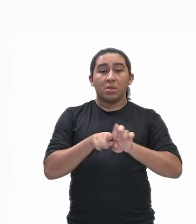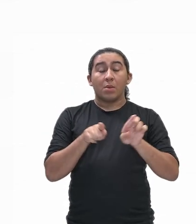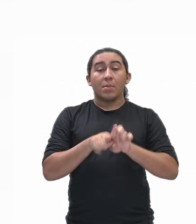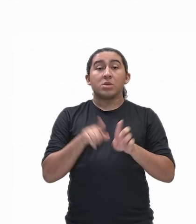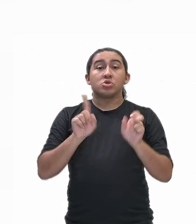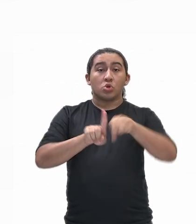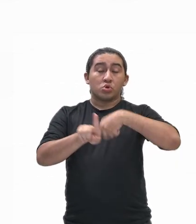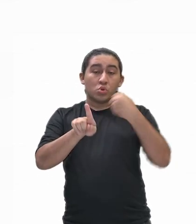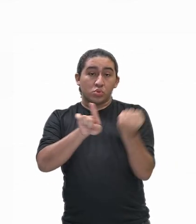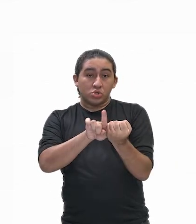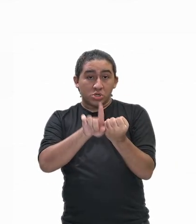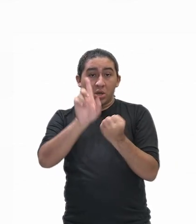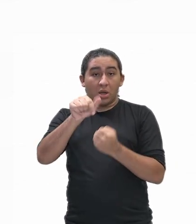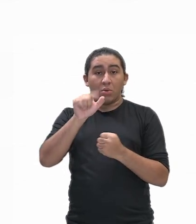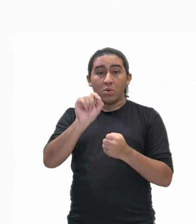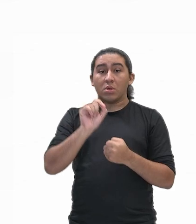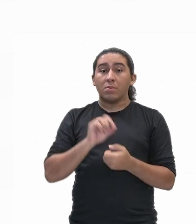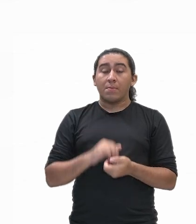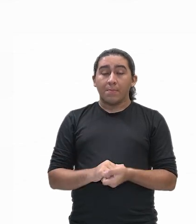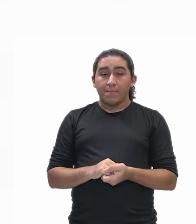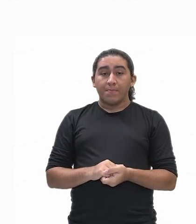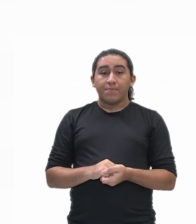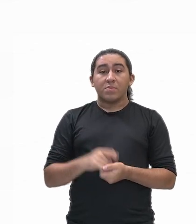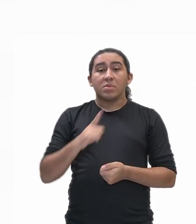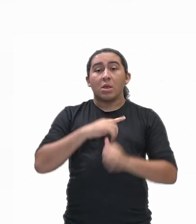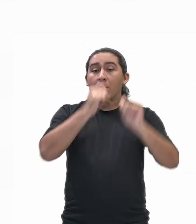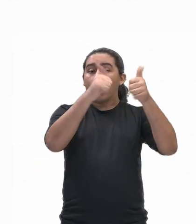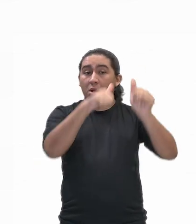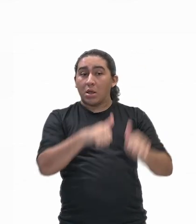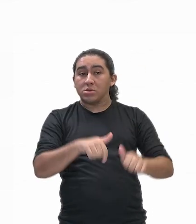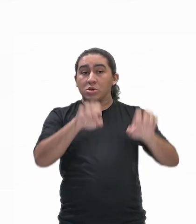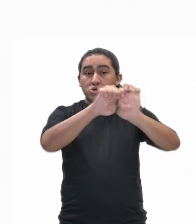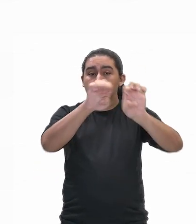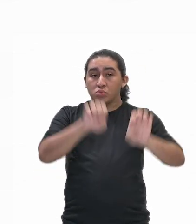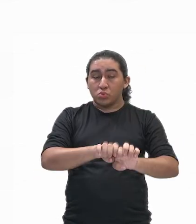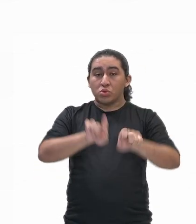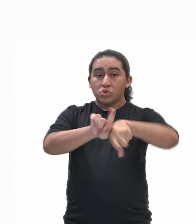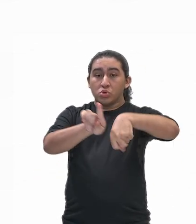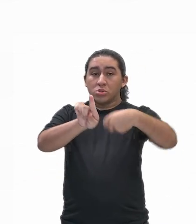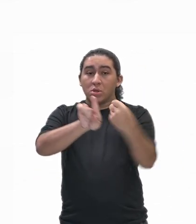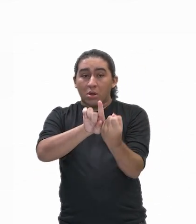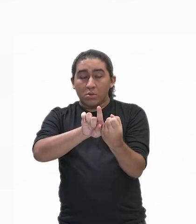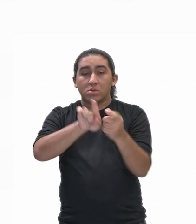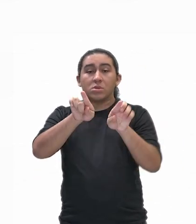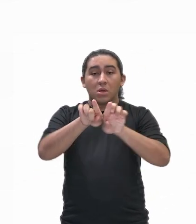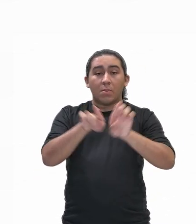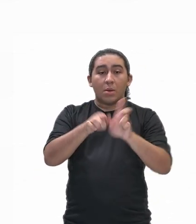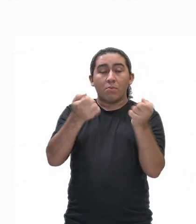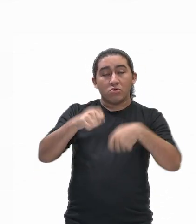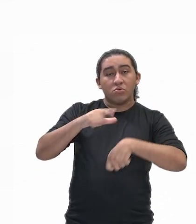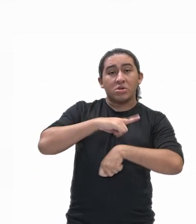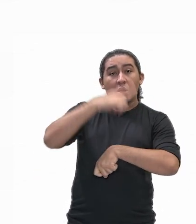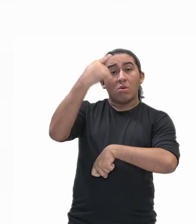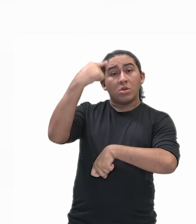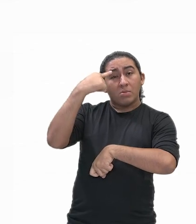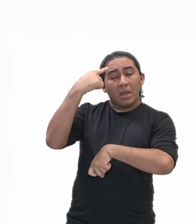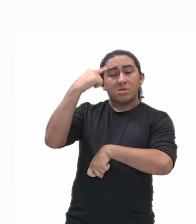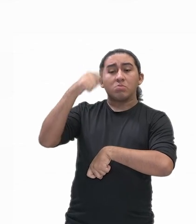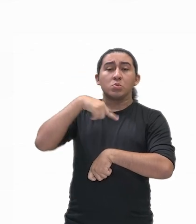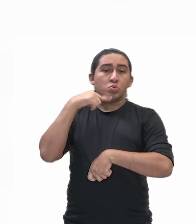sociologia, ela vai então aí fazer a análise das relações e estruturas sociais e nos